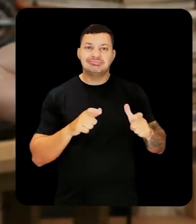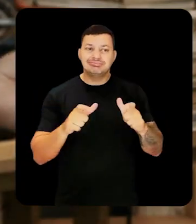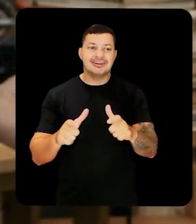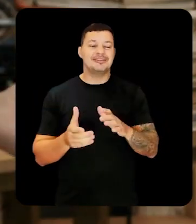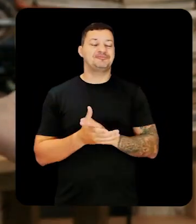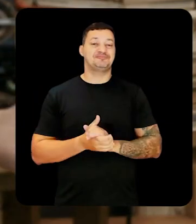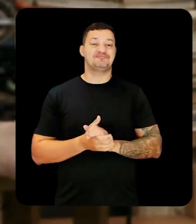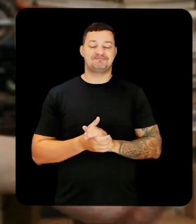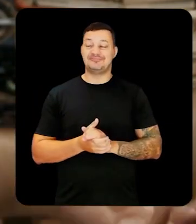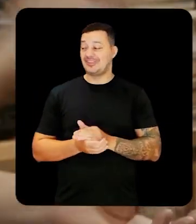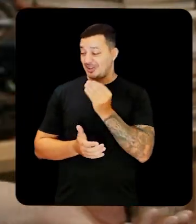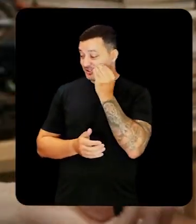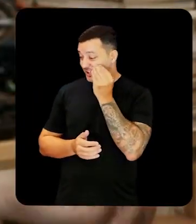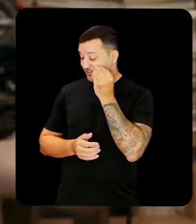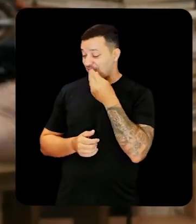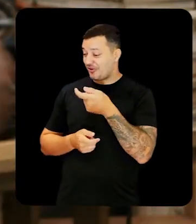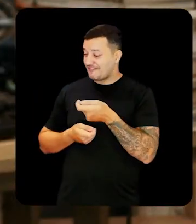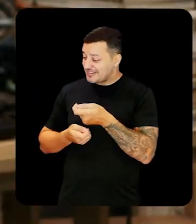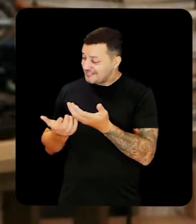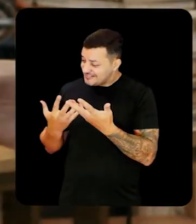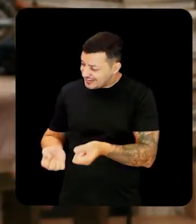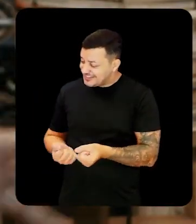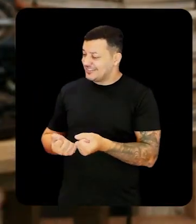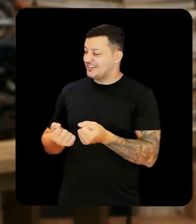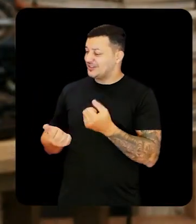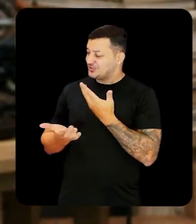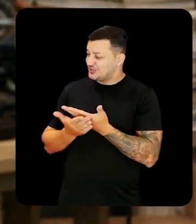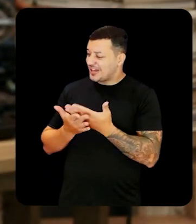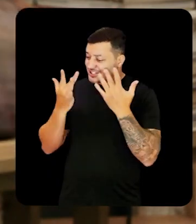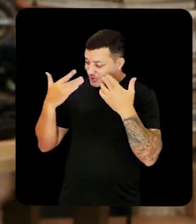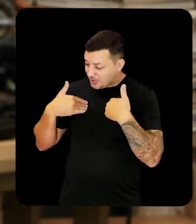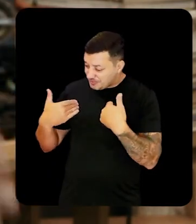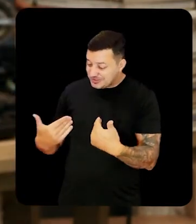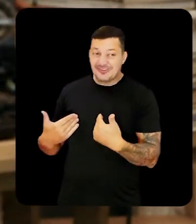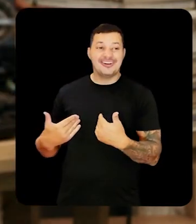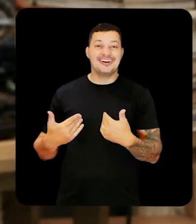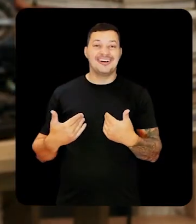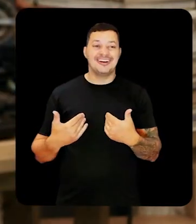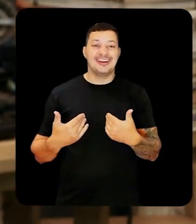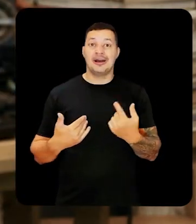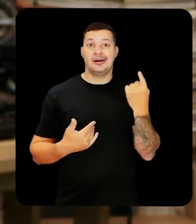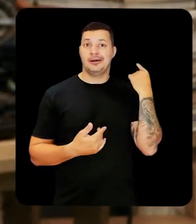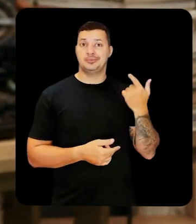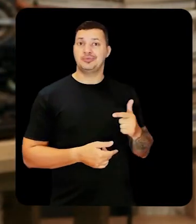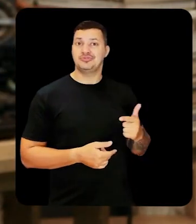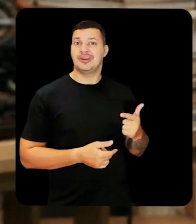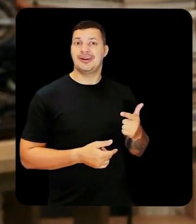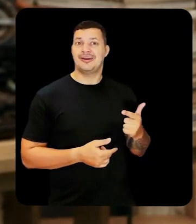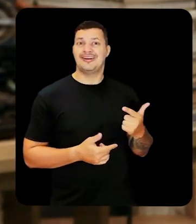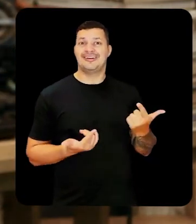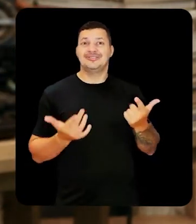Eu tentava convencer as pessoas a fazerem teatro comigo. E aí vem as formações de grupo. E aí nasce o Religare. Não existia